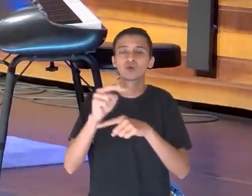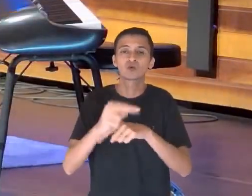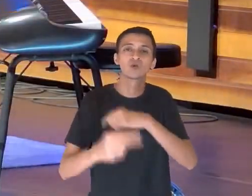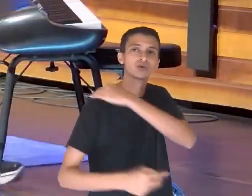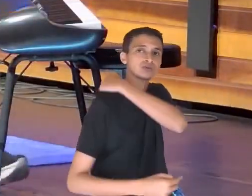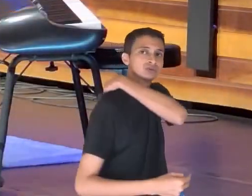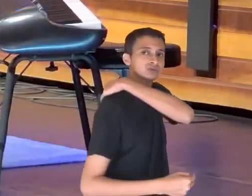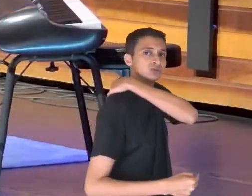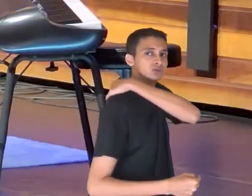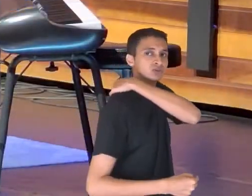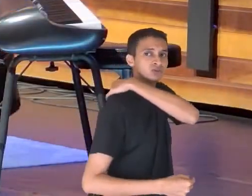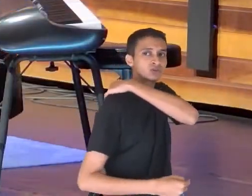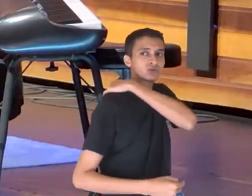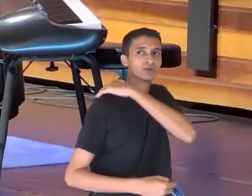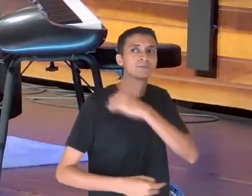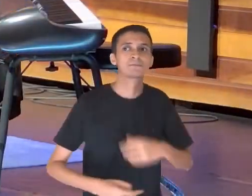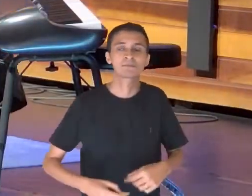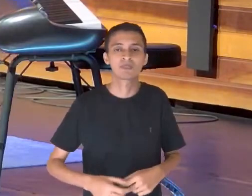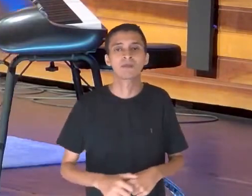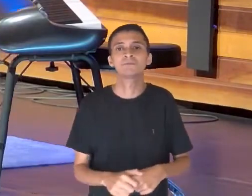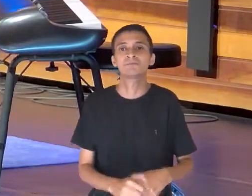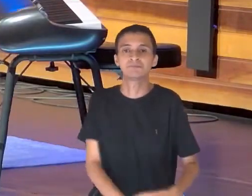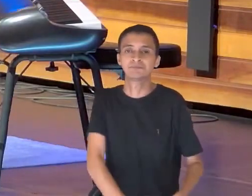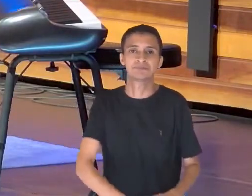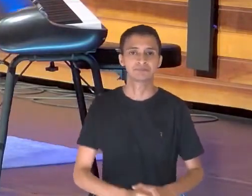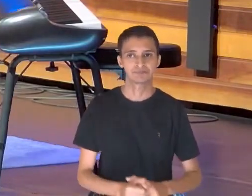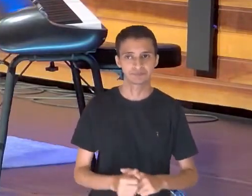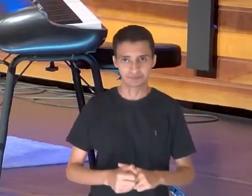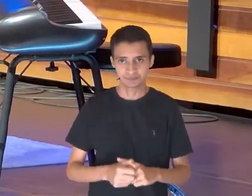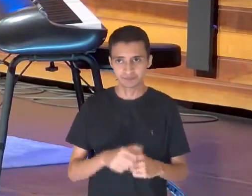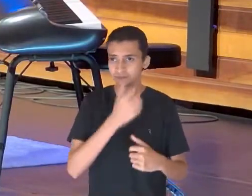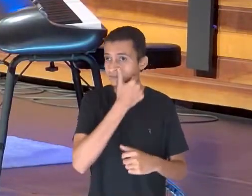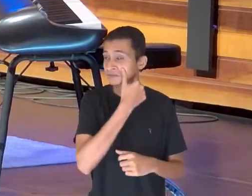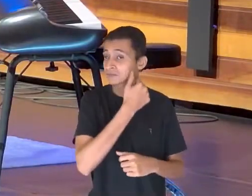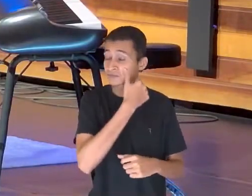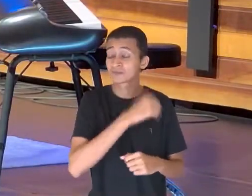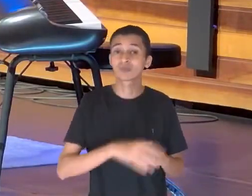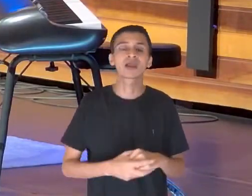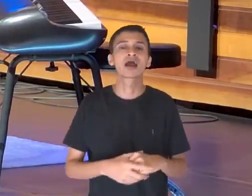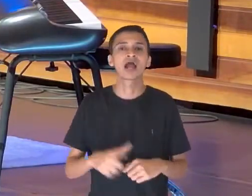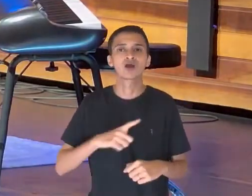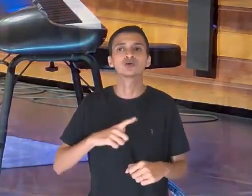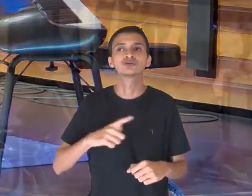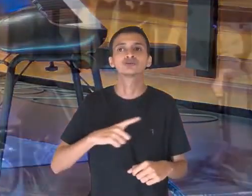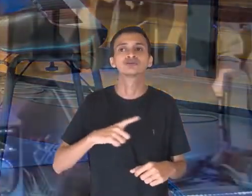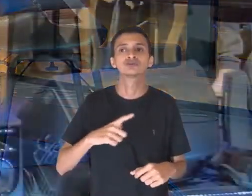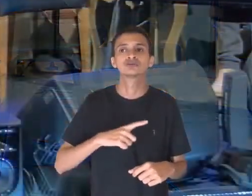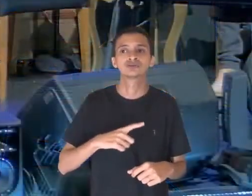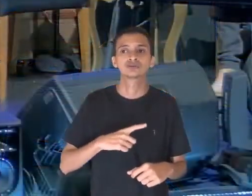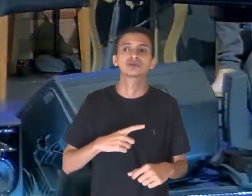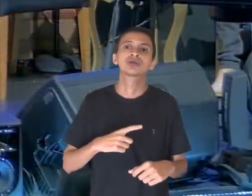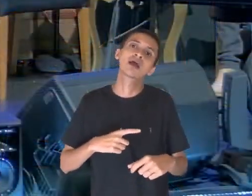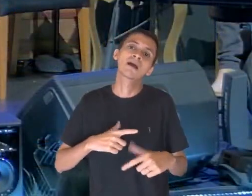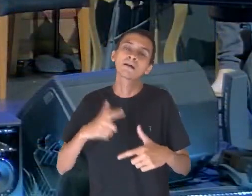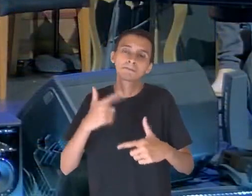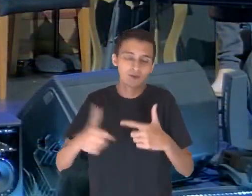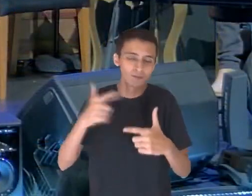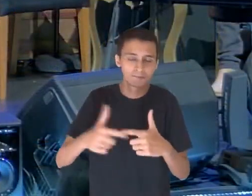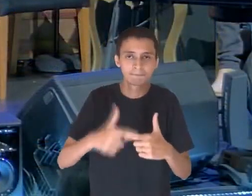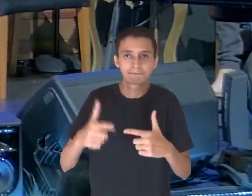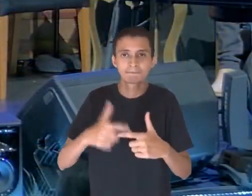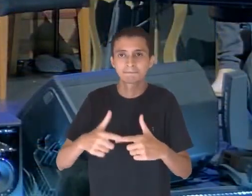Eu tenho o fêmur esquerdo torcido para dentro. Por isso você nunca vê meu joelho. Meu pé é assim, né? Mas aí eu fiz fisioterapia